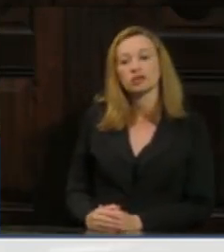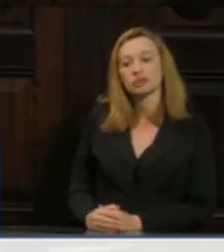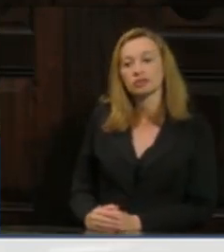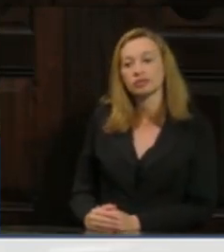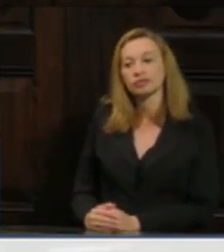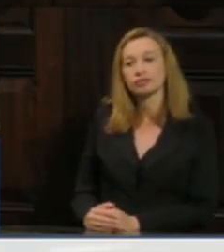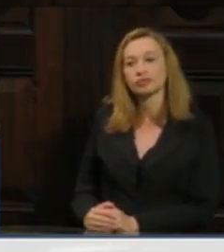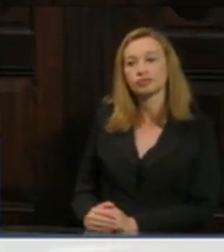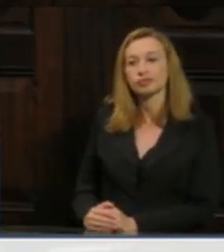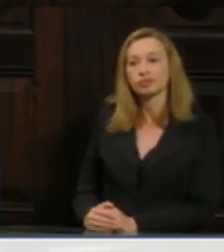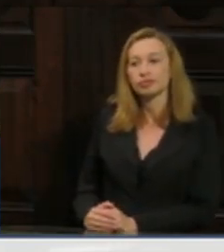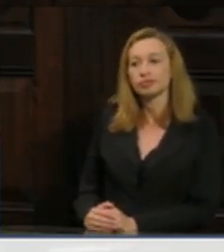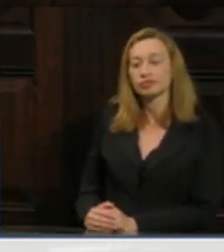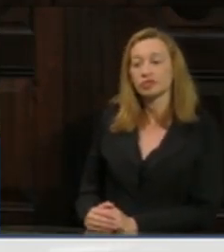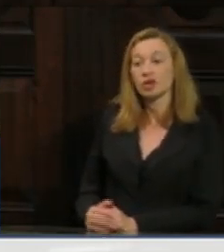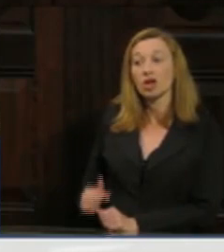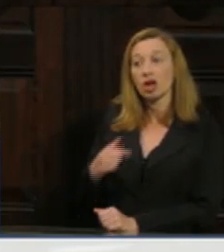Por quê, senhor presidente?